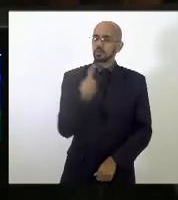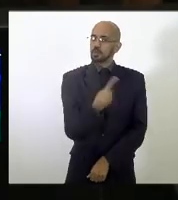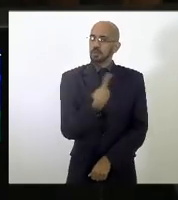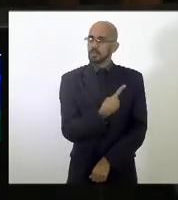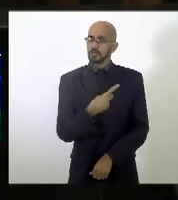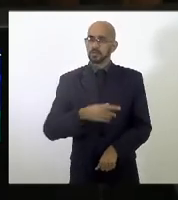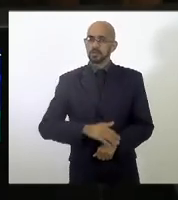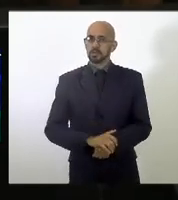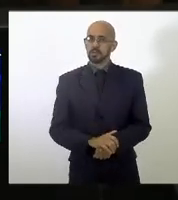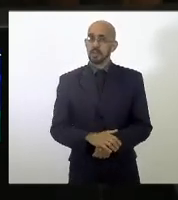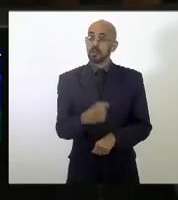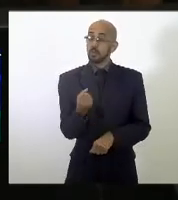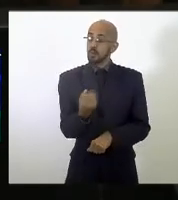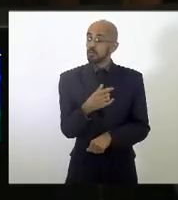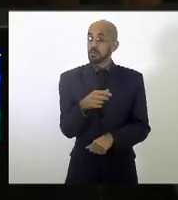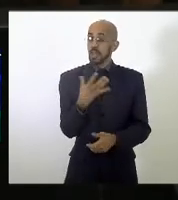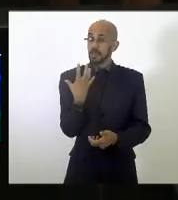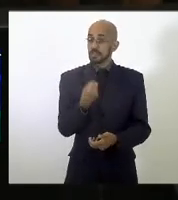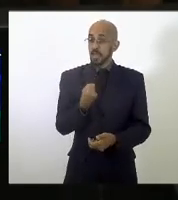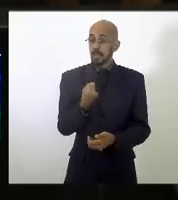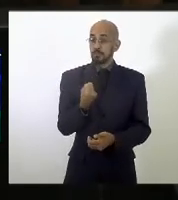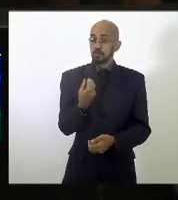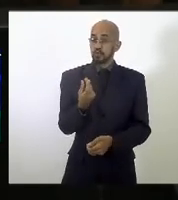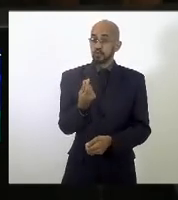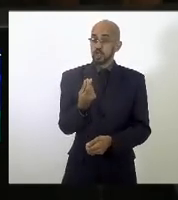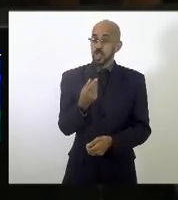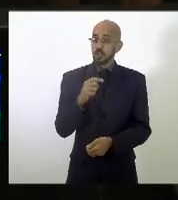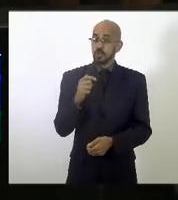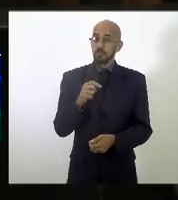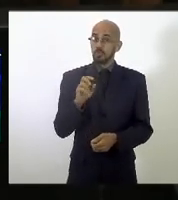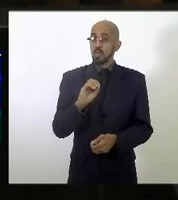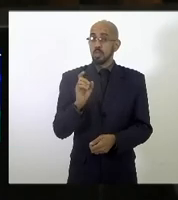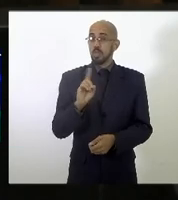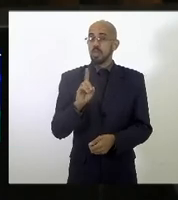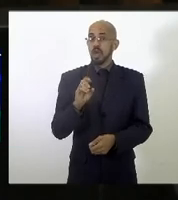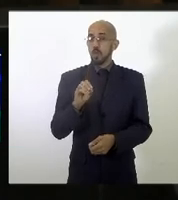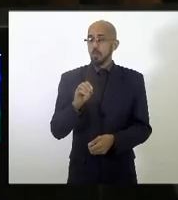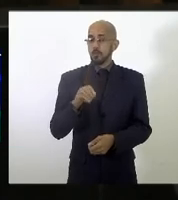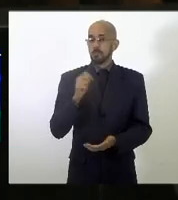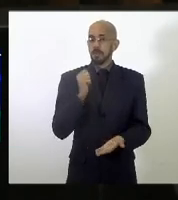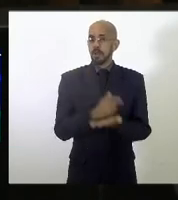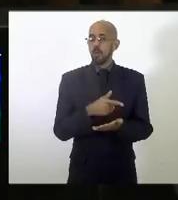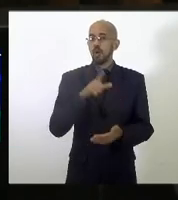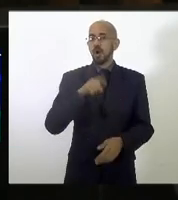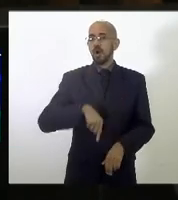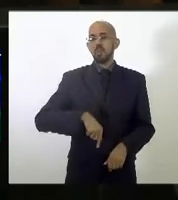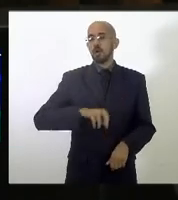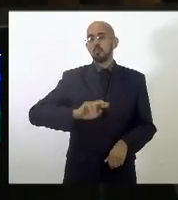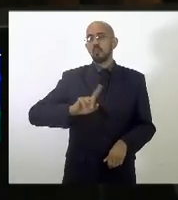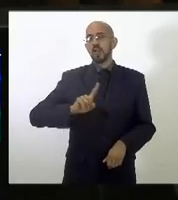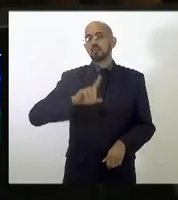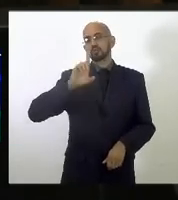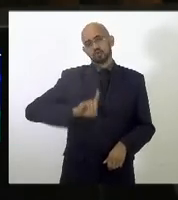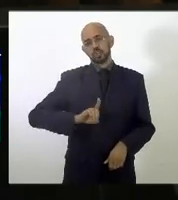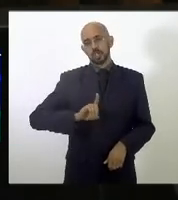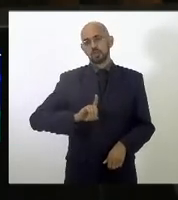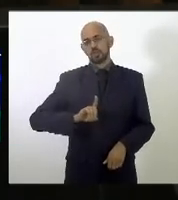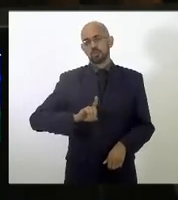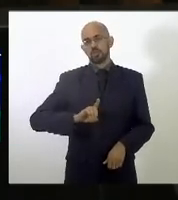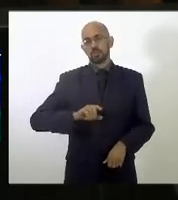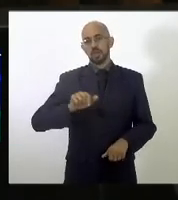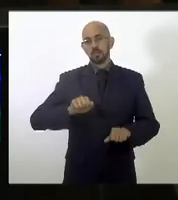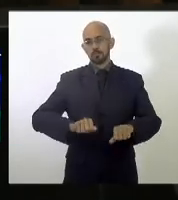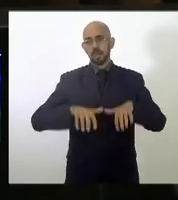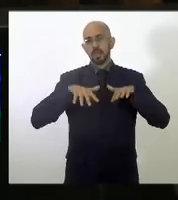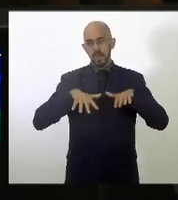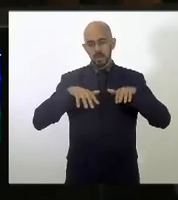por aquilo que não pagou, não é direito adquirido, é privilégio adquirido. Esse plenário precisa passar também